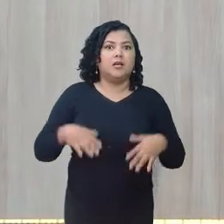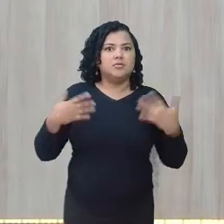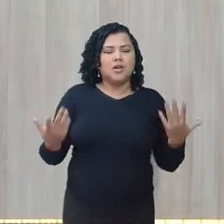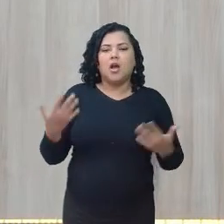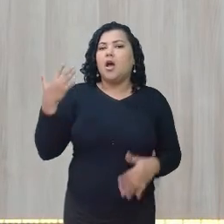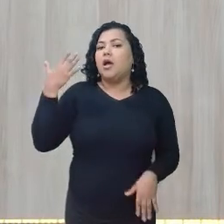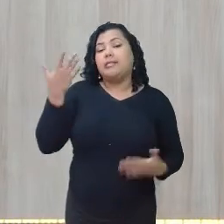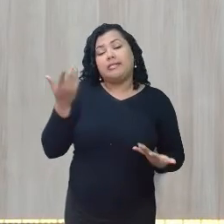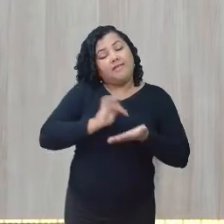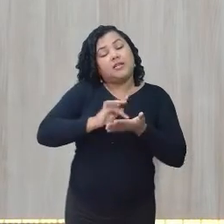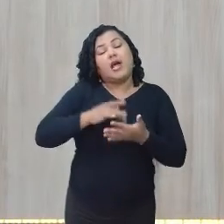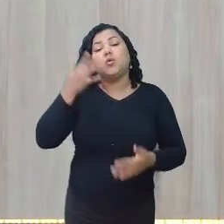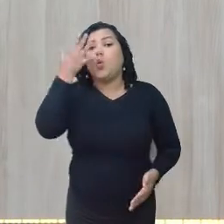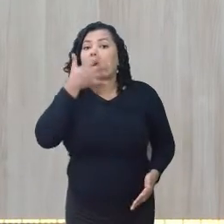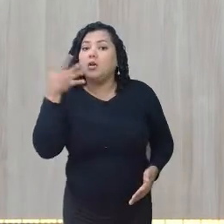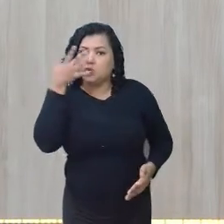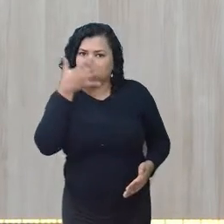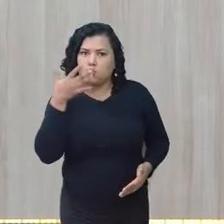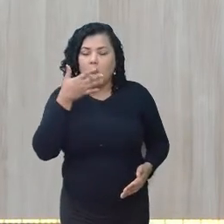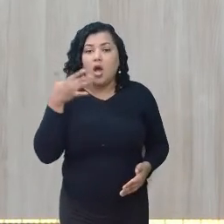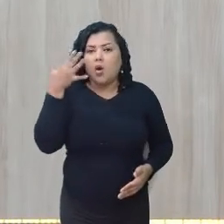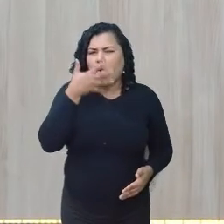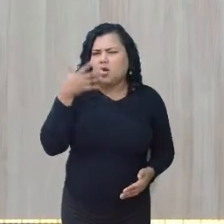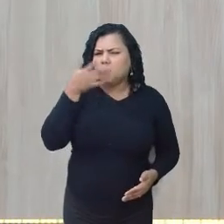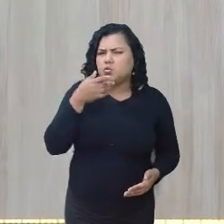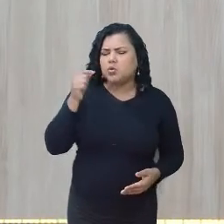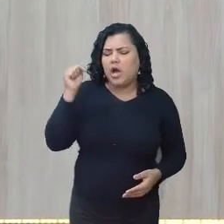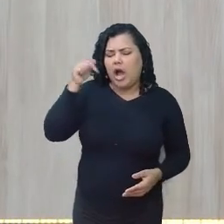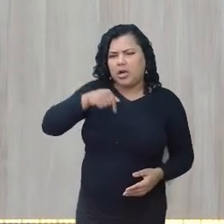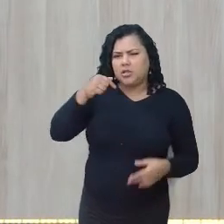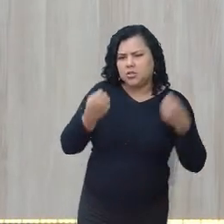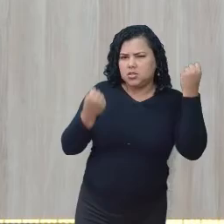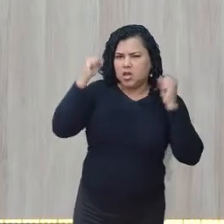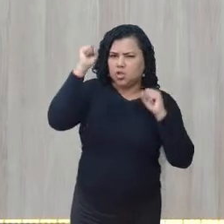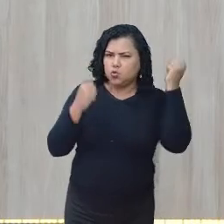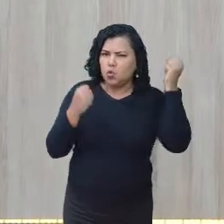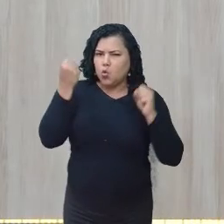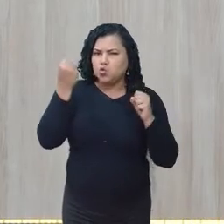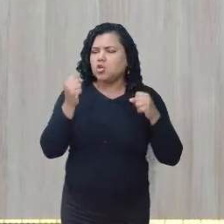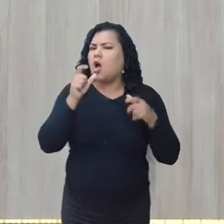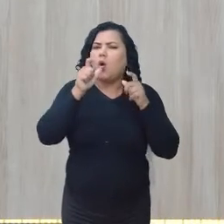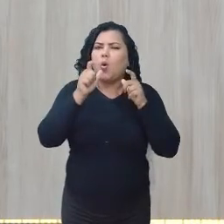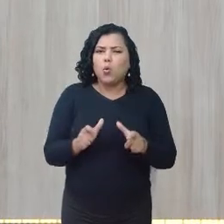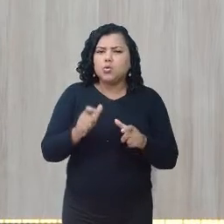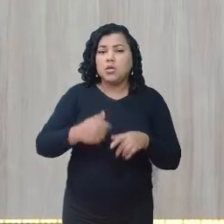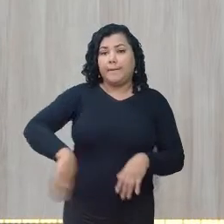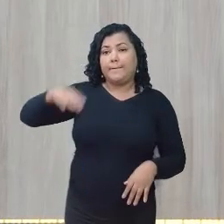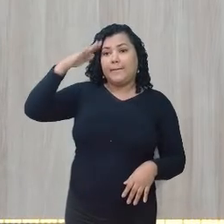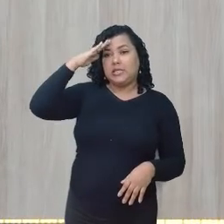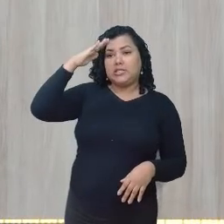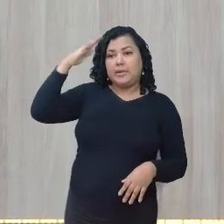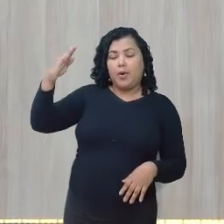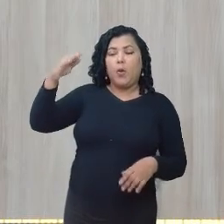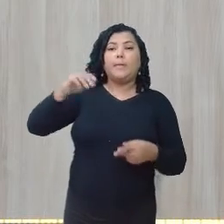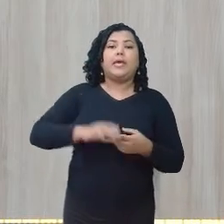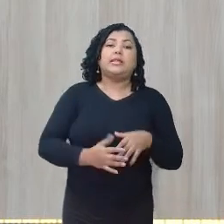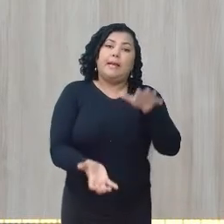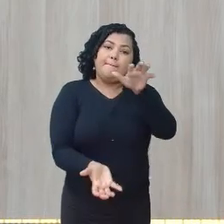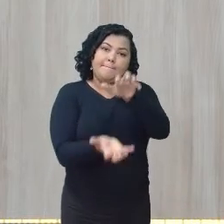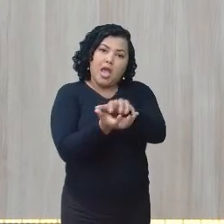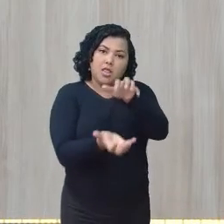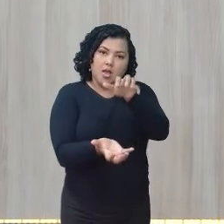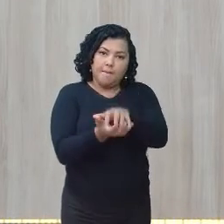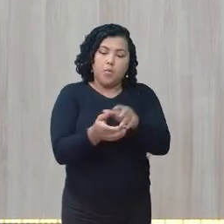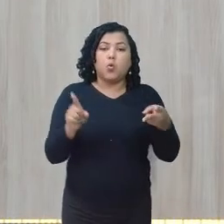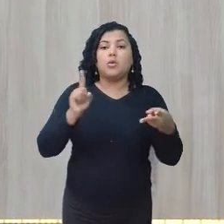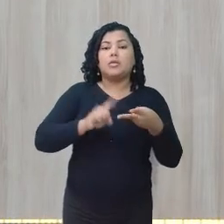era produzido aqui, onde em territórios do Nordeste, principalmente Bahia e Pernambuco, na